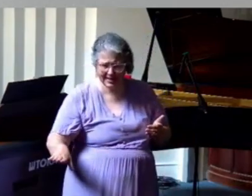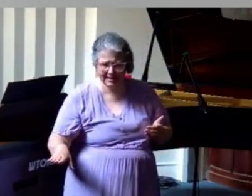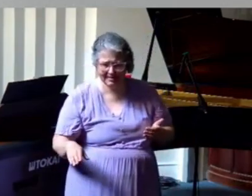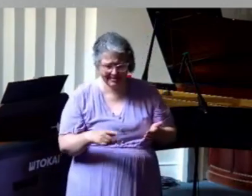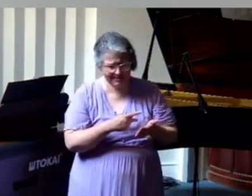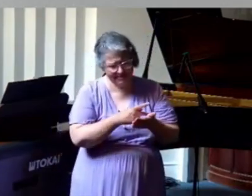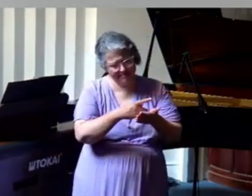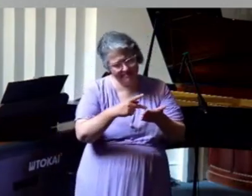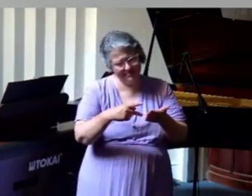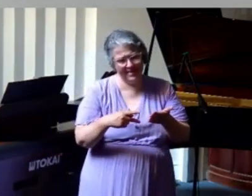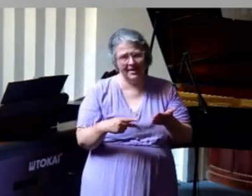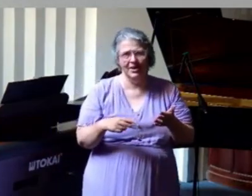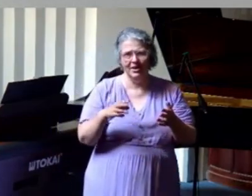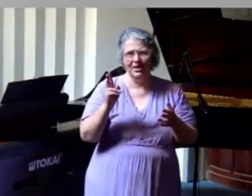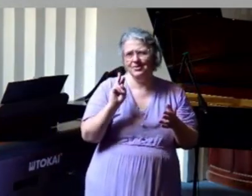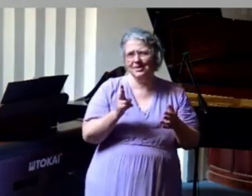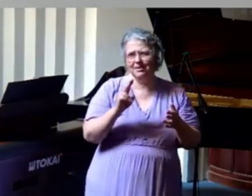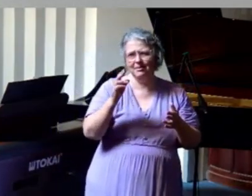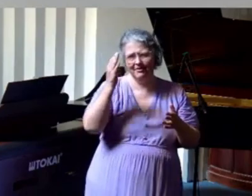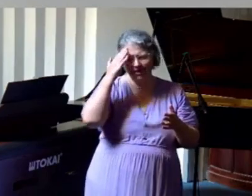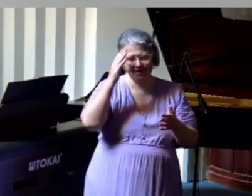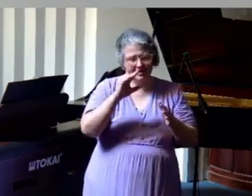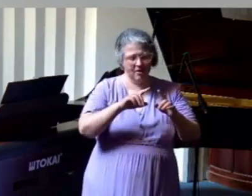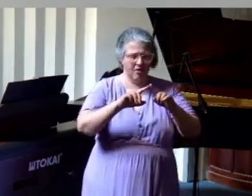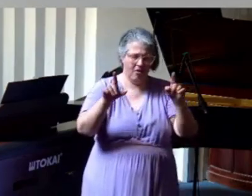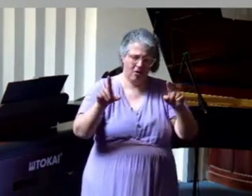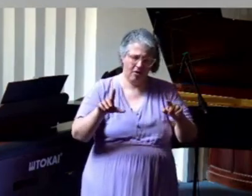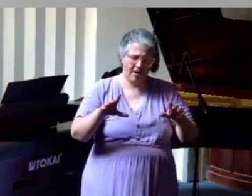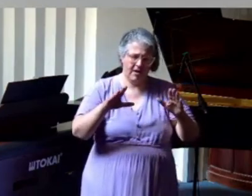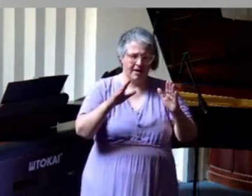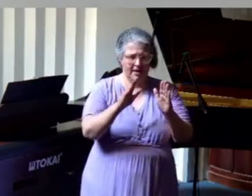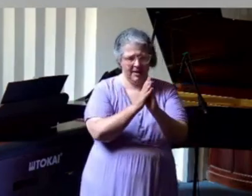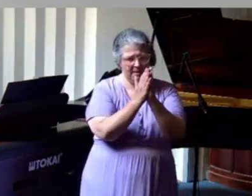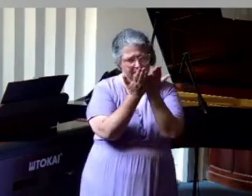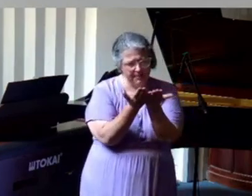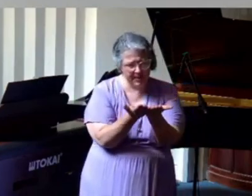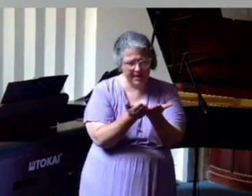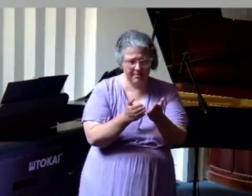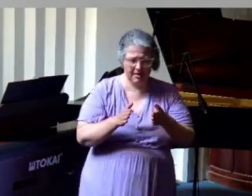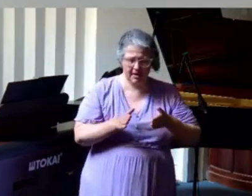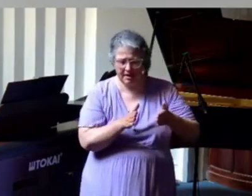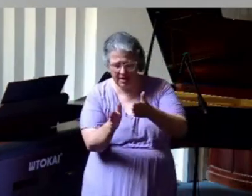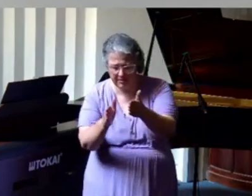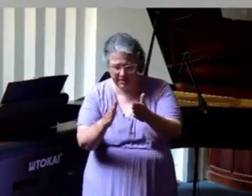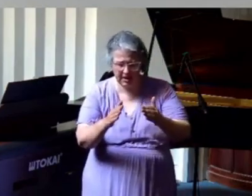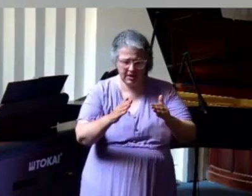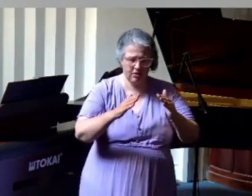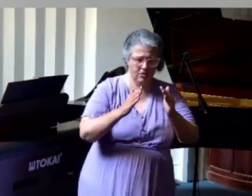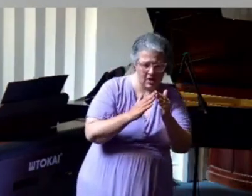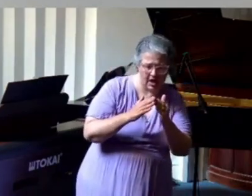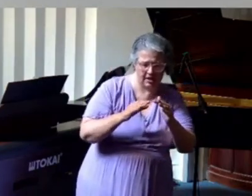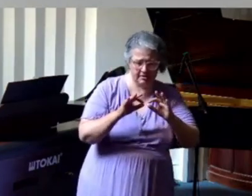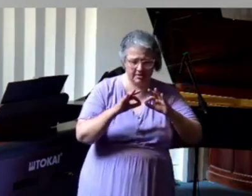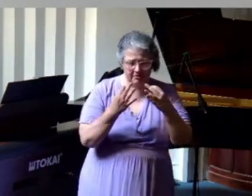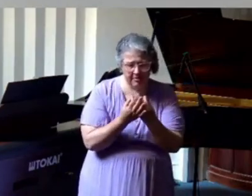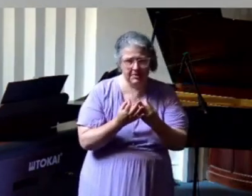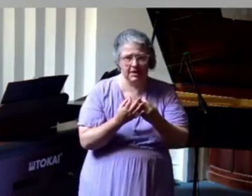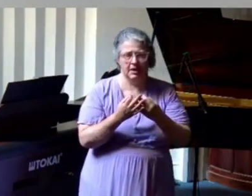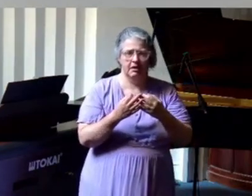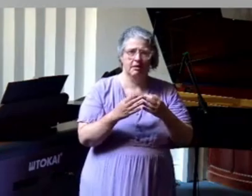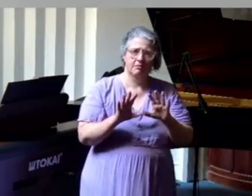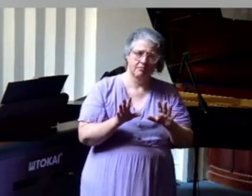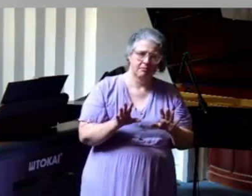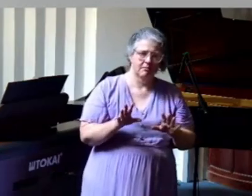como Bíblia, como igreja, como caminho, como casa, como família, para que